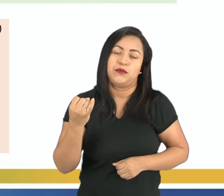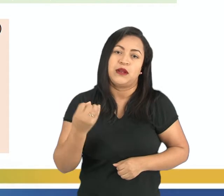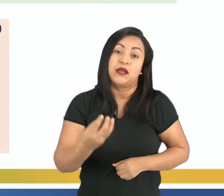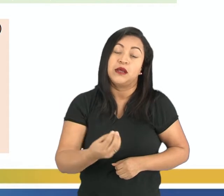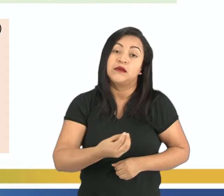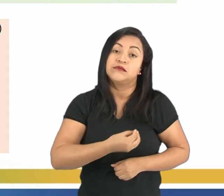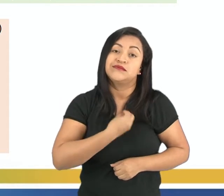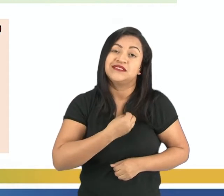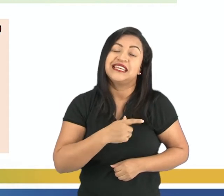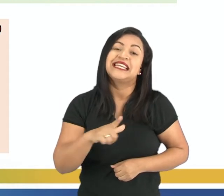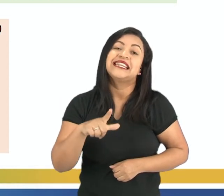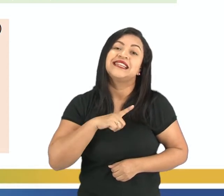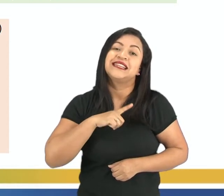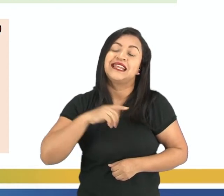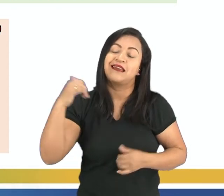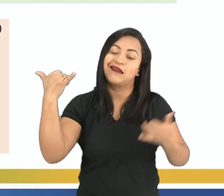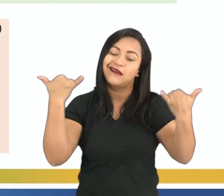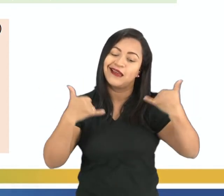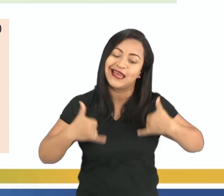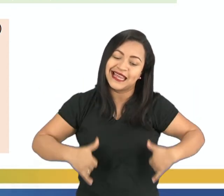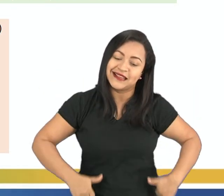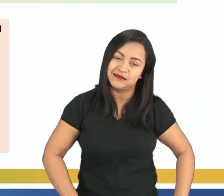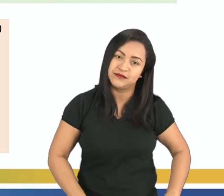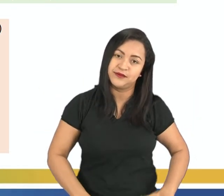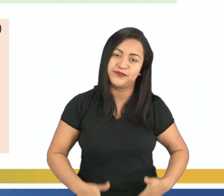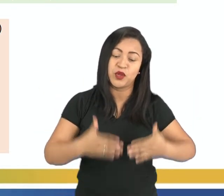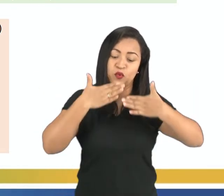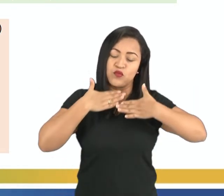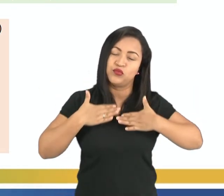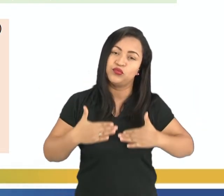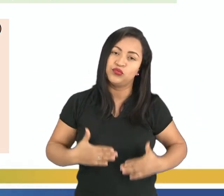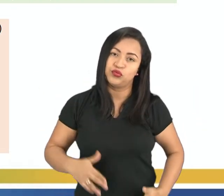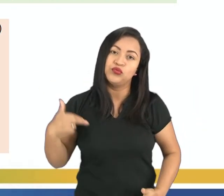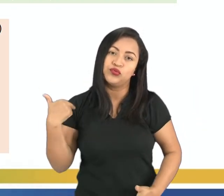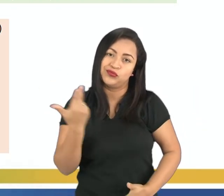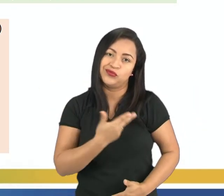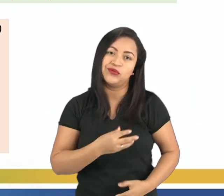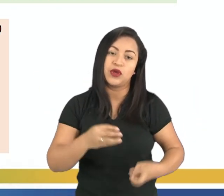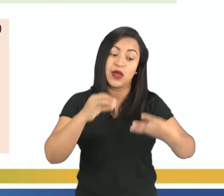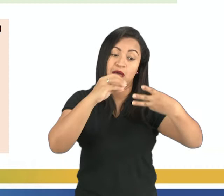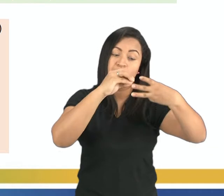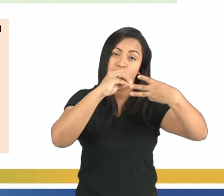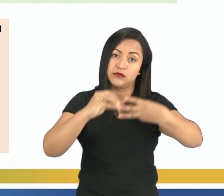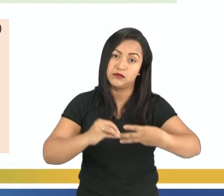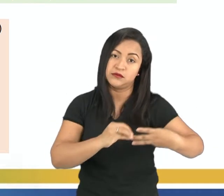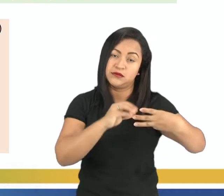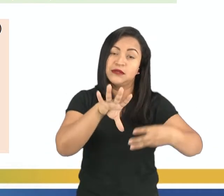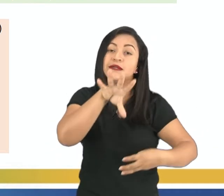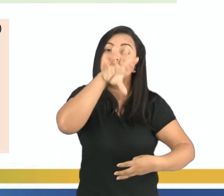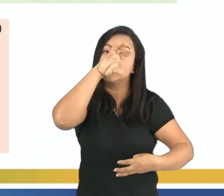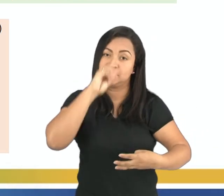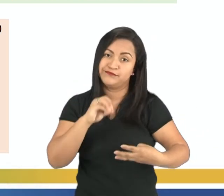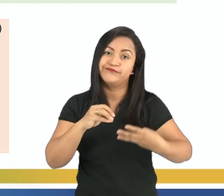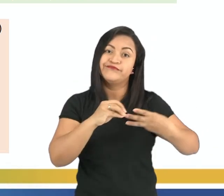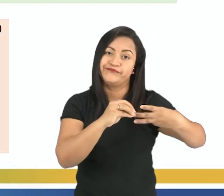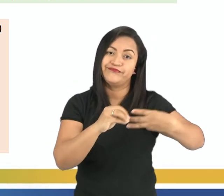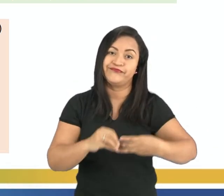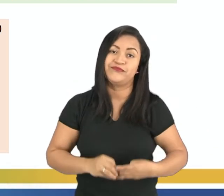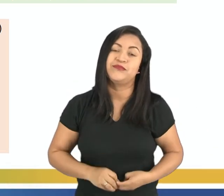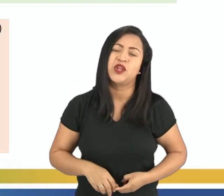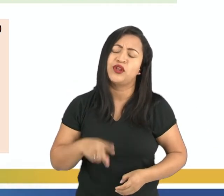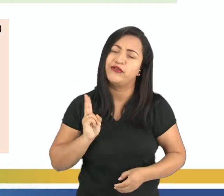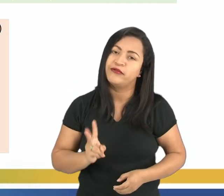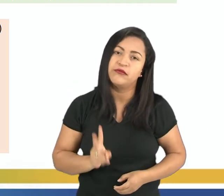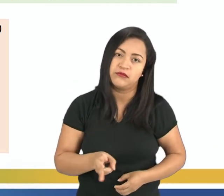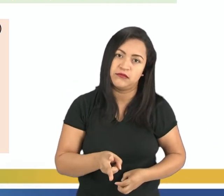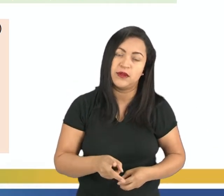para realizar suas atividades. Nosso corpo, nossas células realizam respiração celular constantemente para que a gente tenha